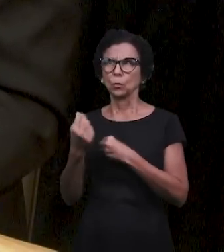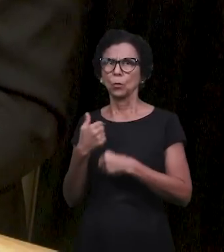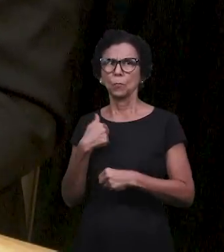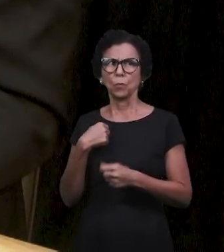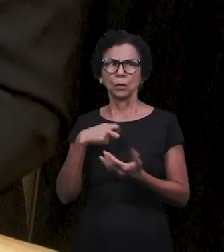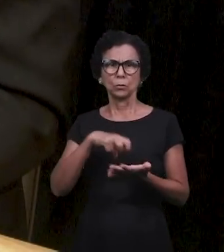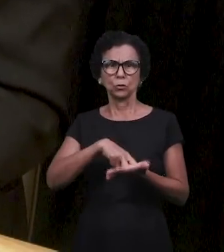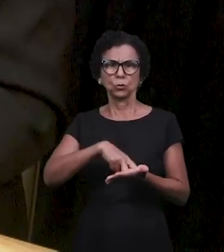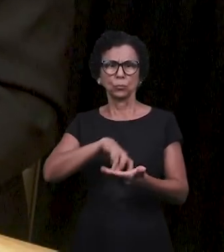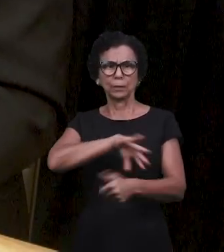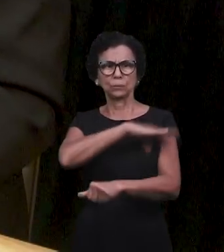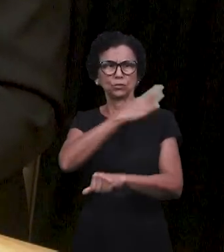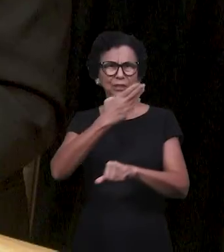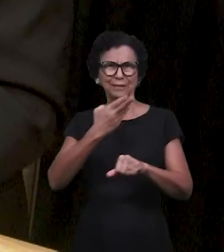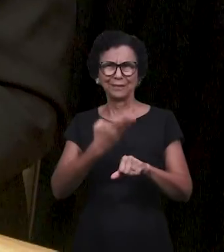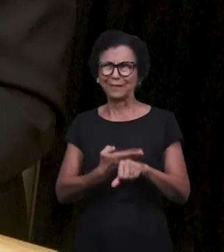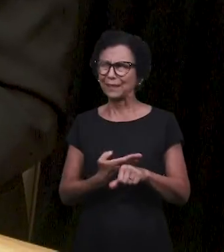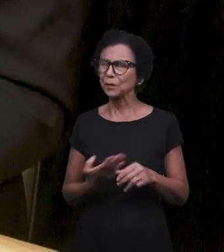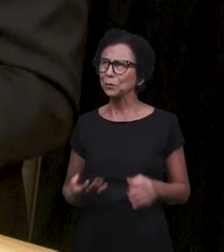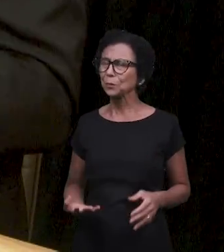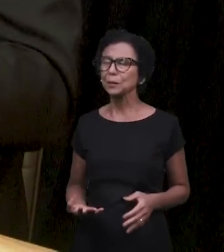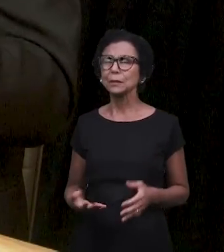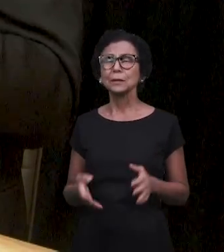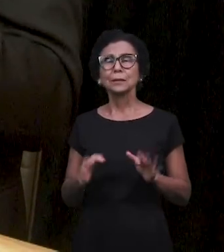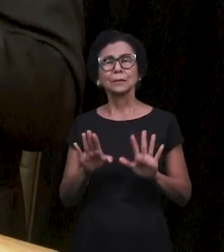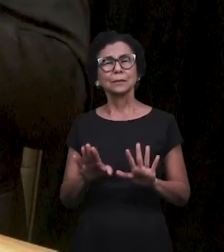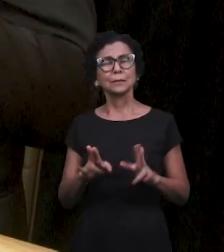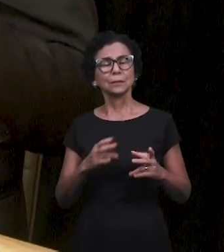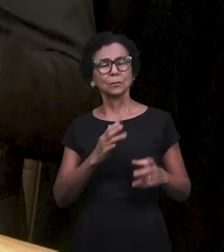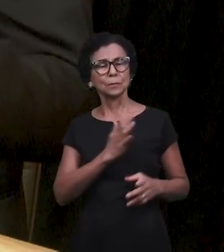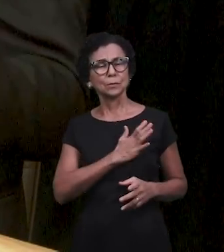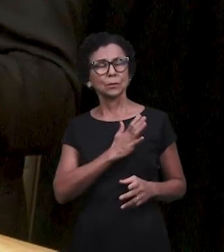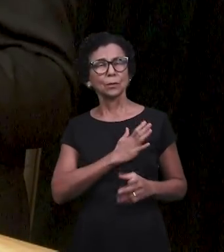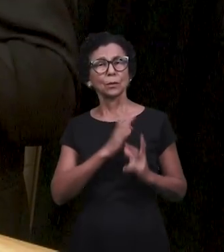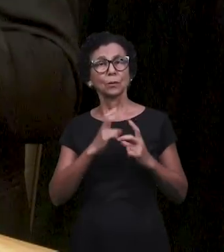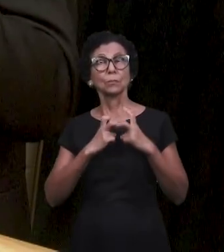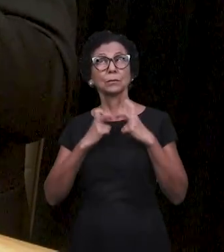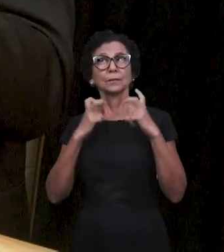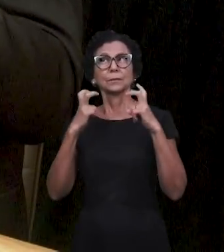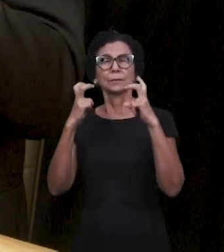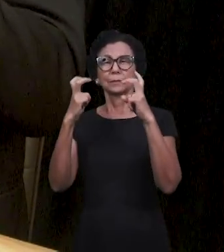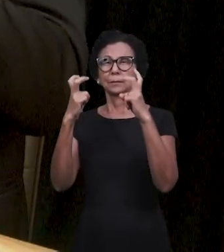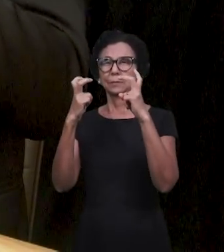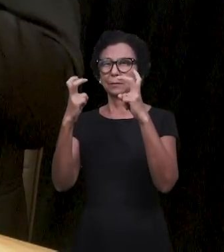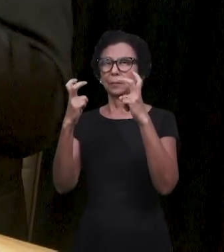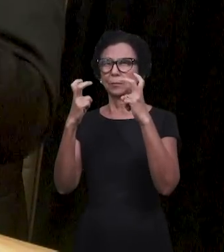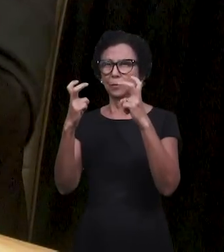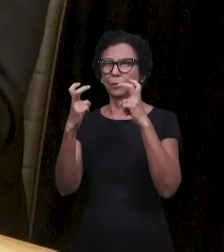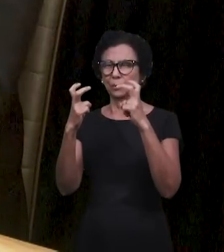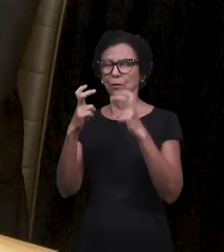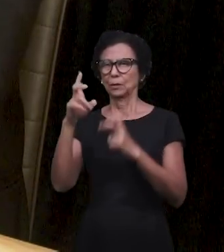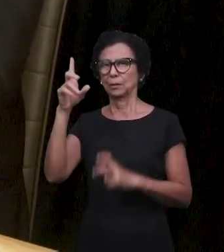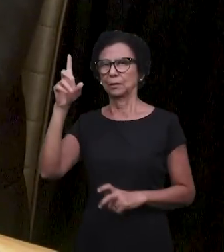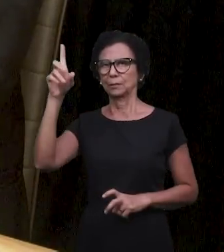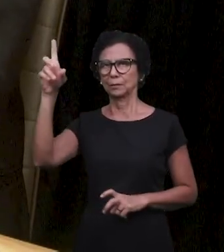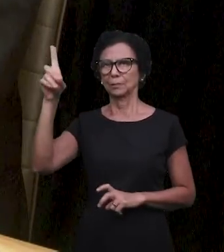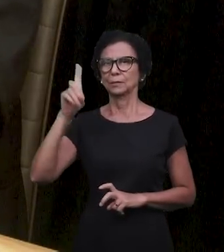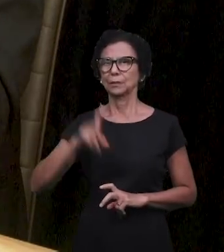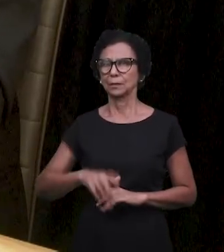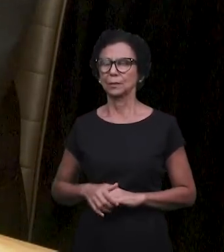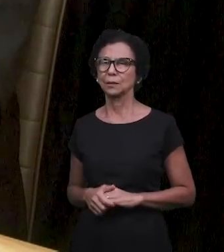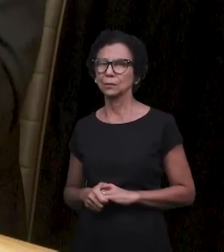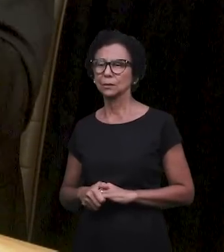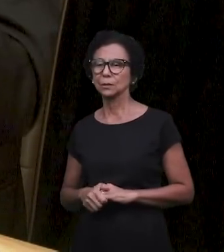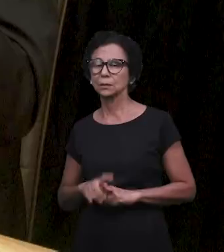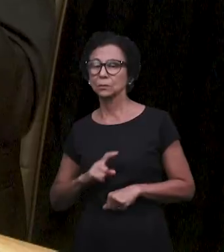Senhor, é o clamor no coração, diante das... Né? Você está discernindo